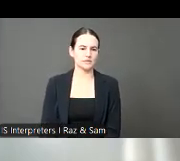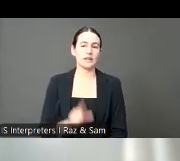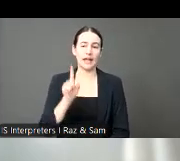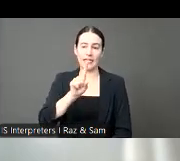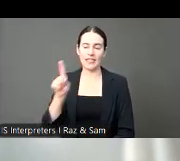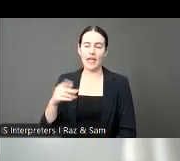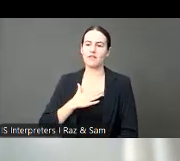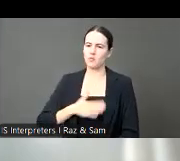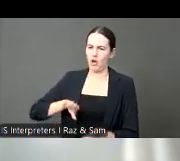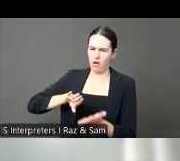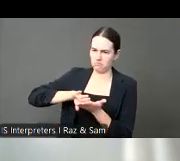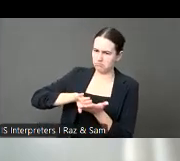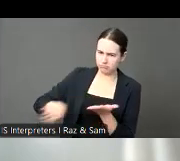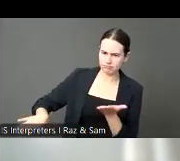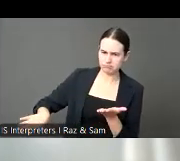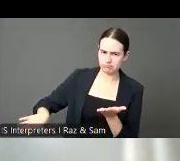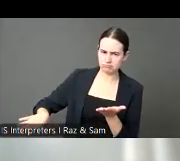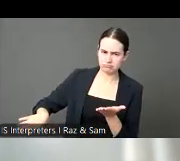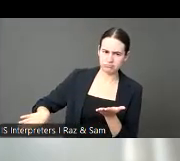11 doenças,